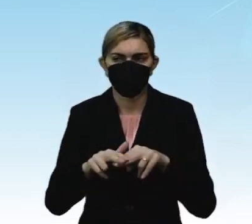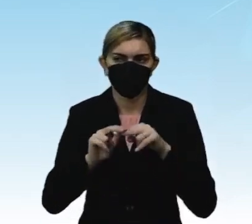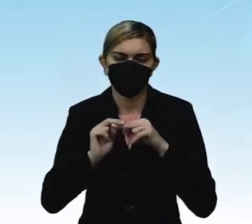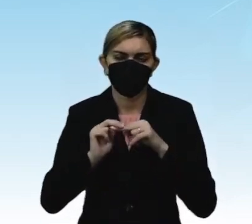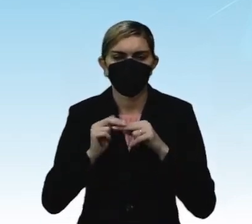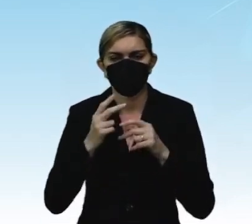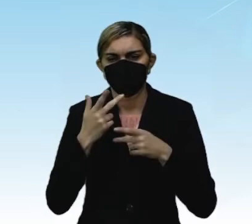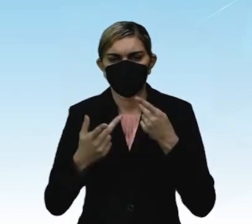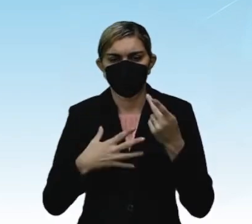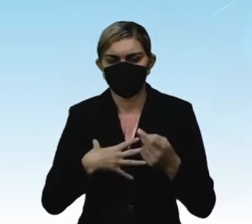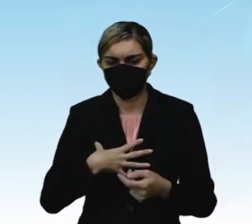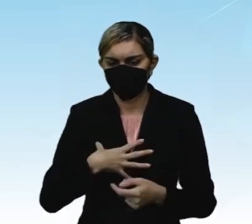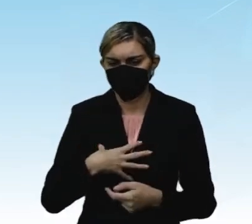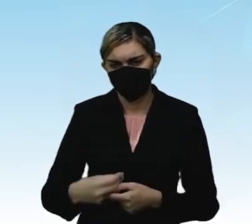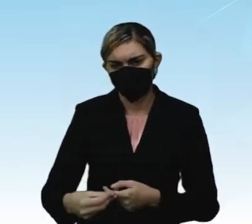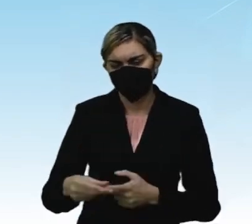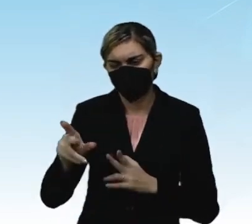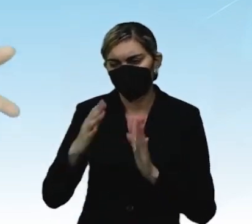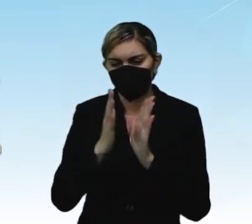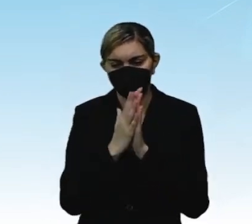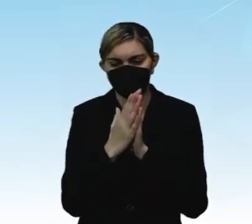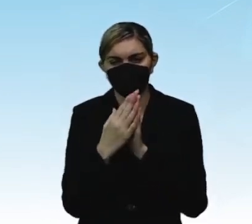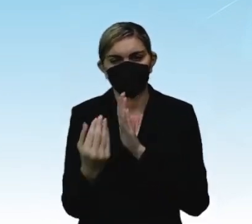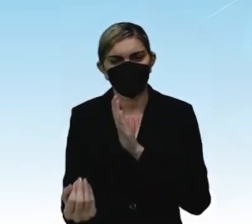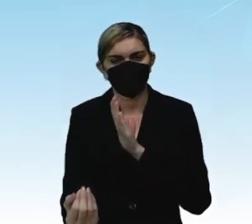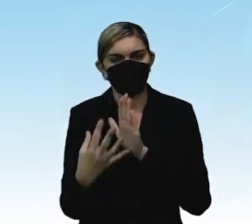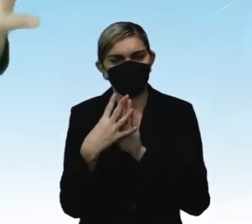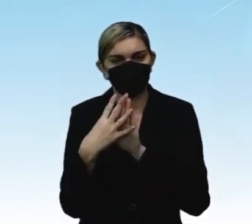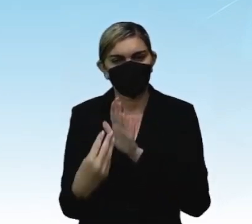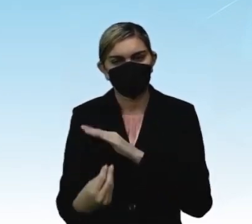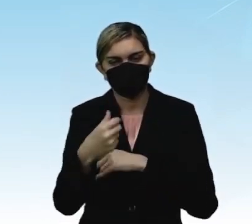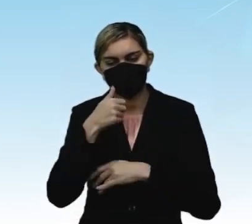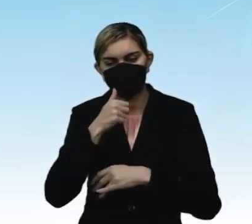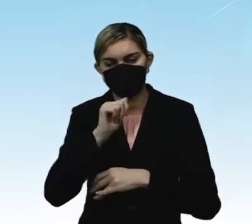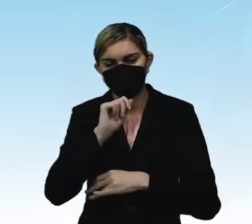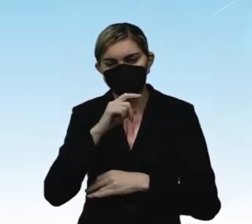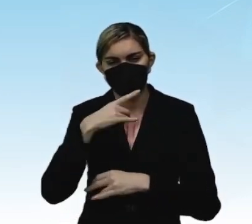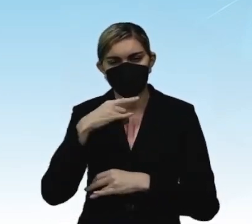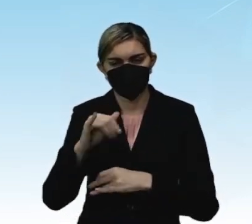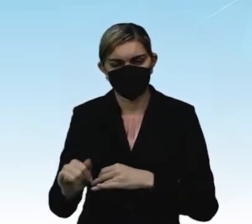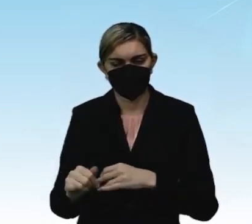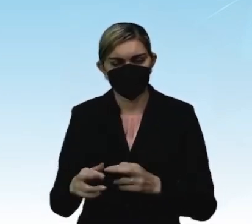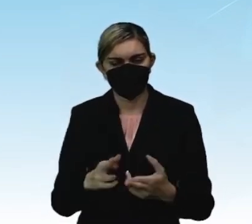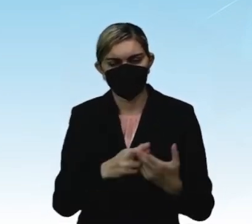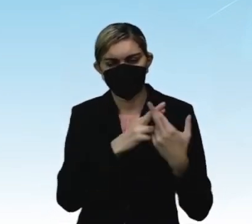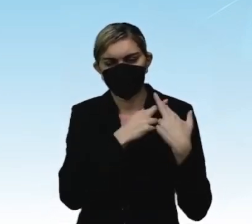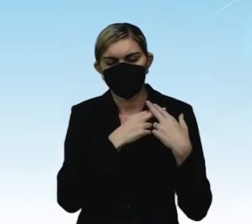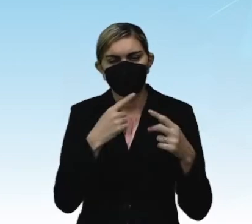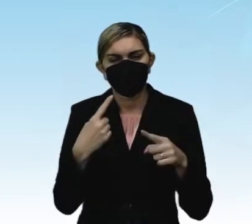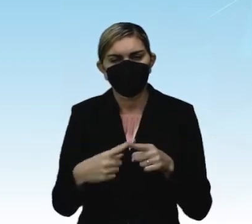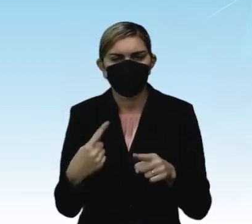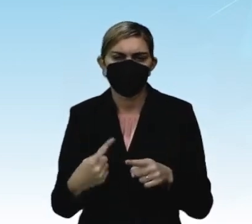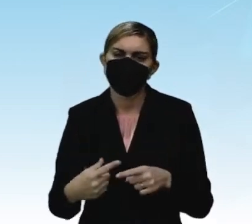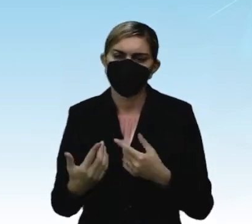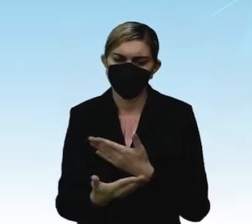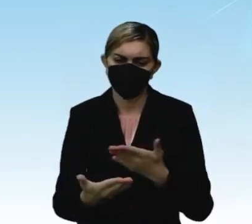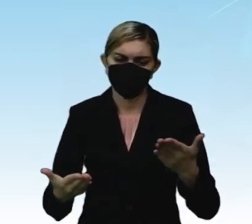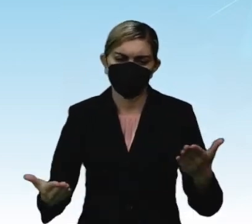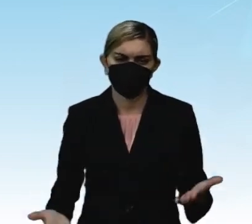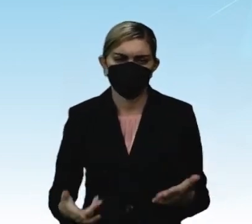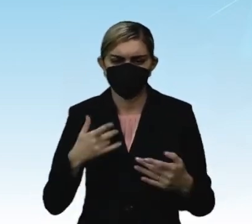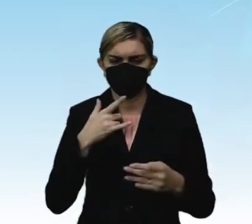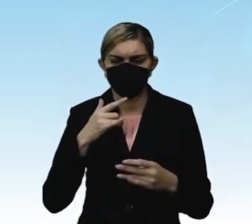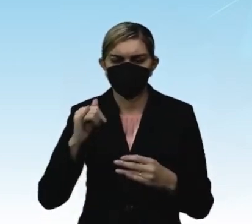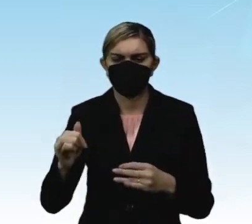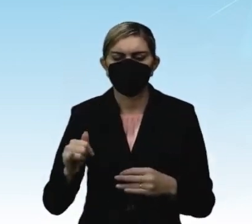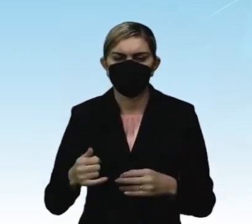diz, os filhos são os espelhos do pai, da mãe, dos responsáveis. Porque, seja como seu pai, seja como